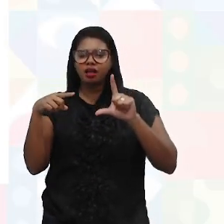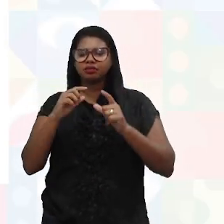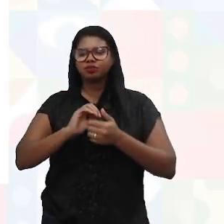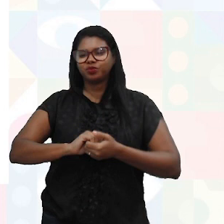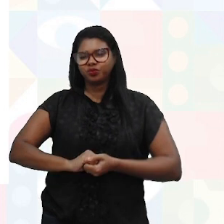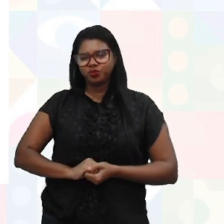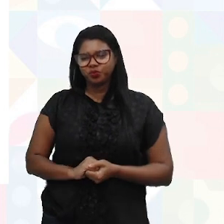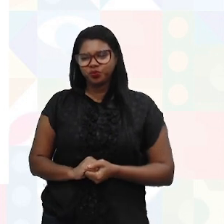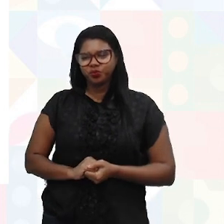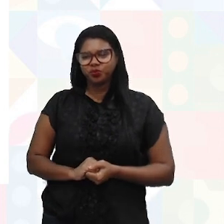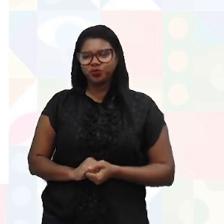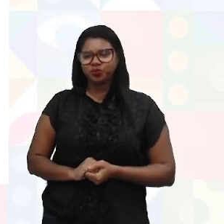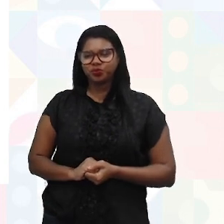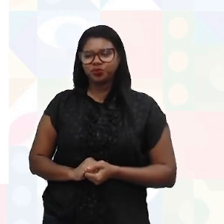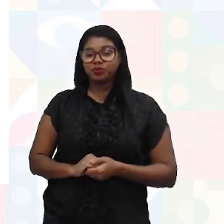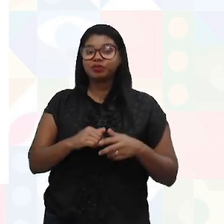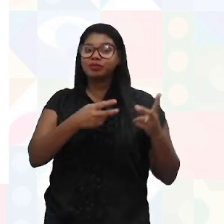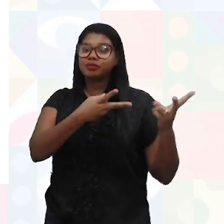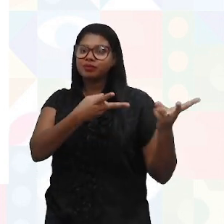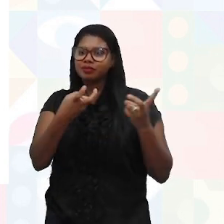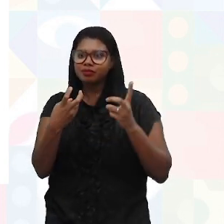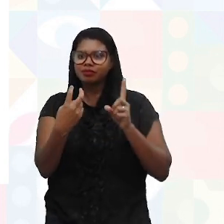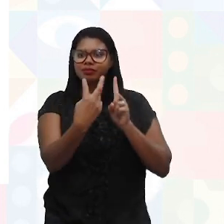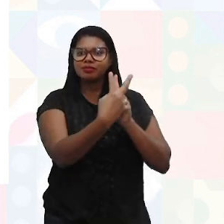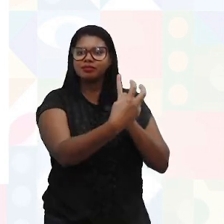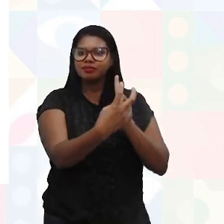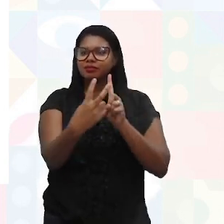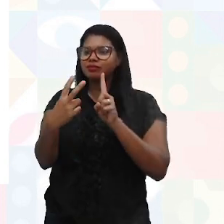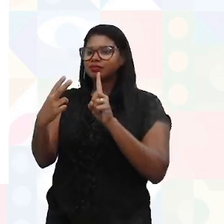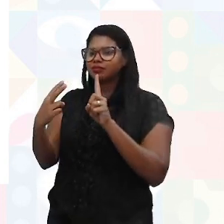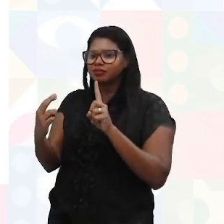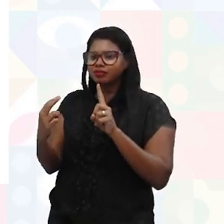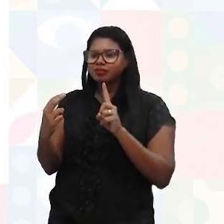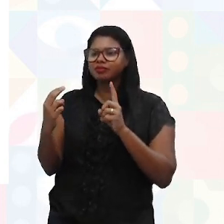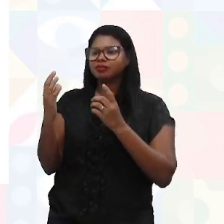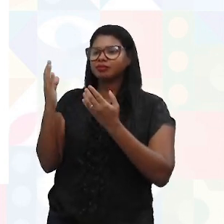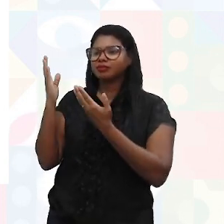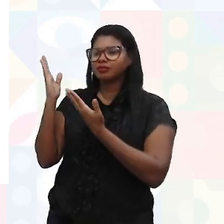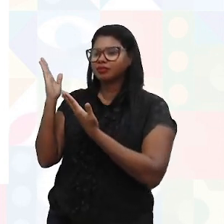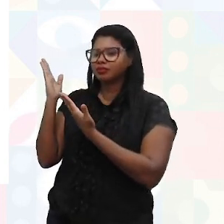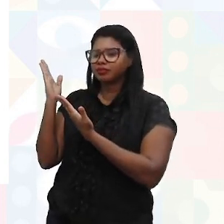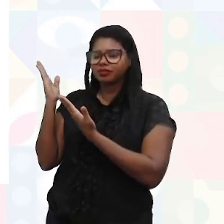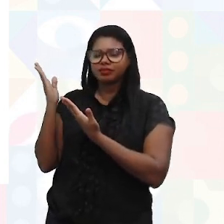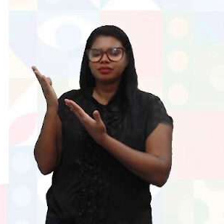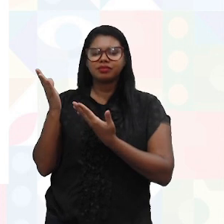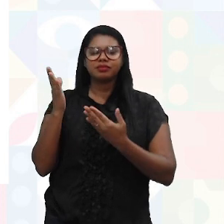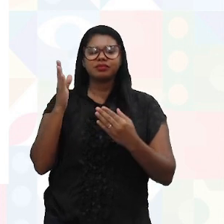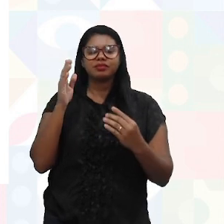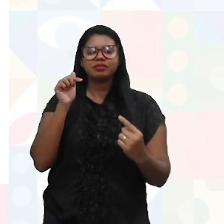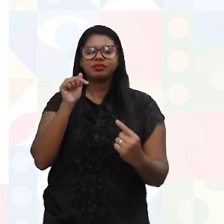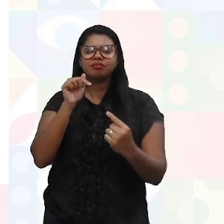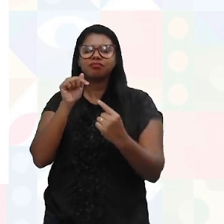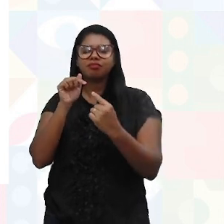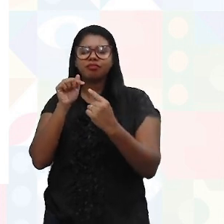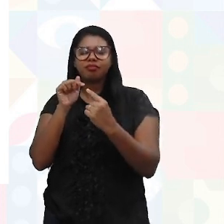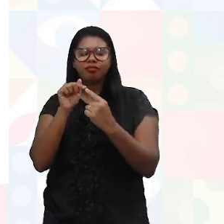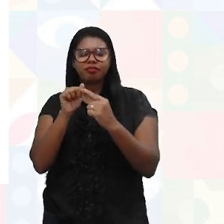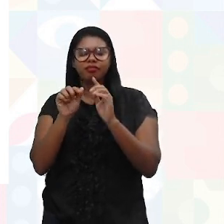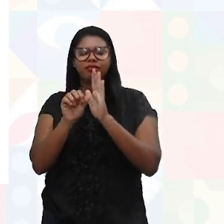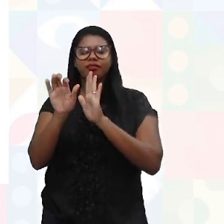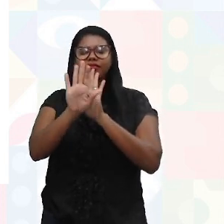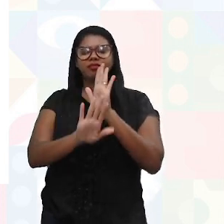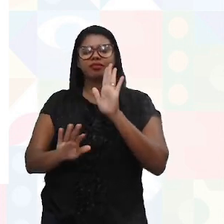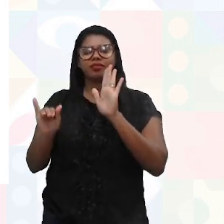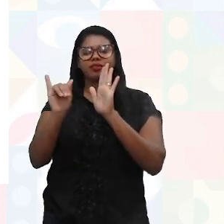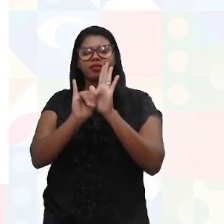é aí que a gente consegue perceber e estabelecer essa conexão, né, entre ilustração